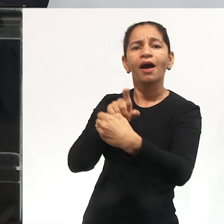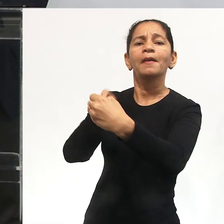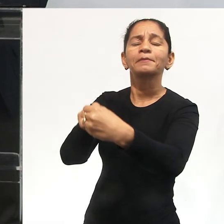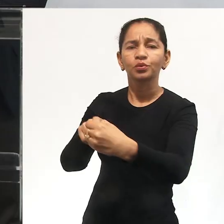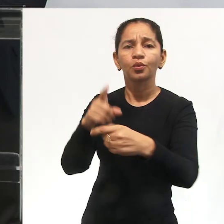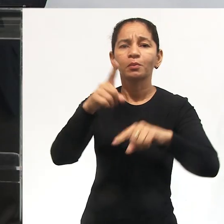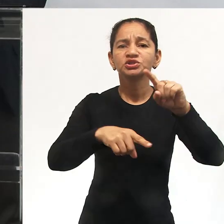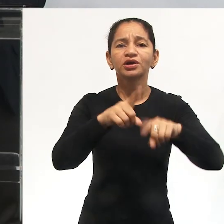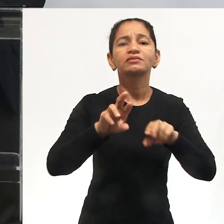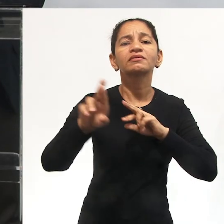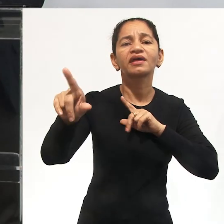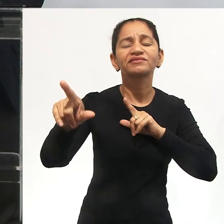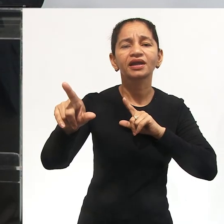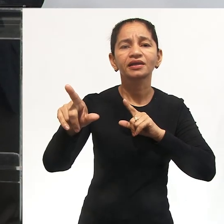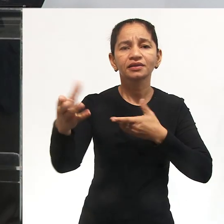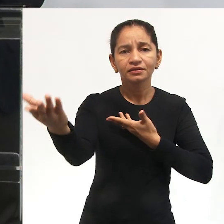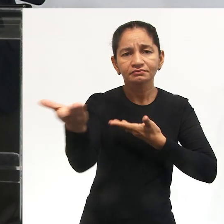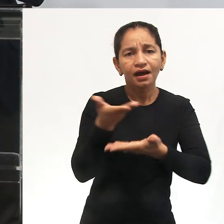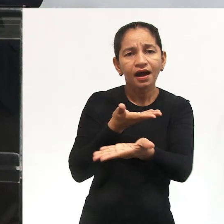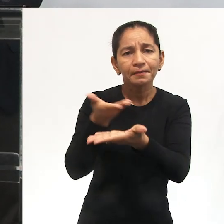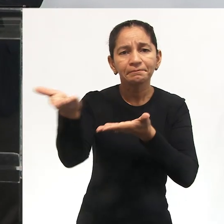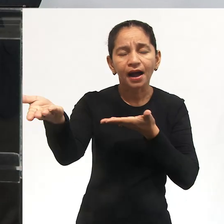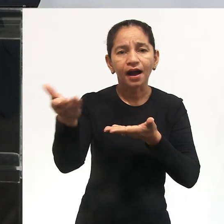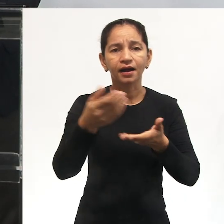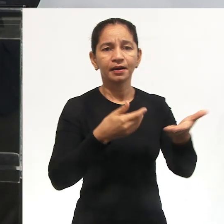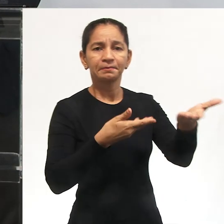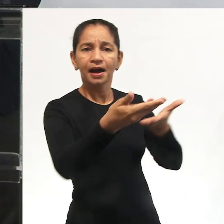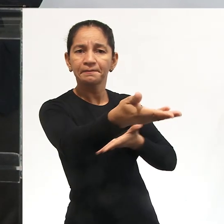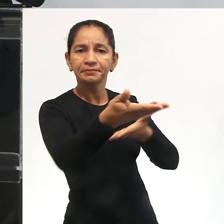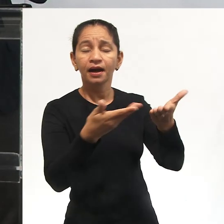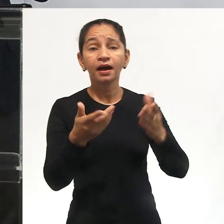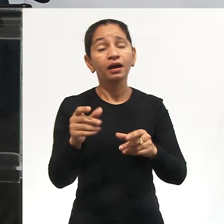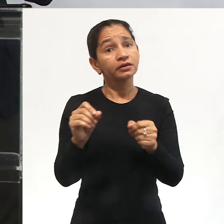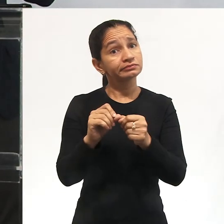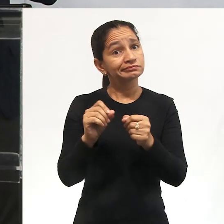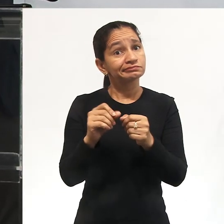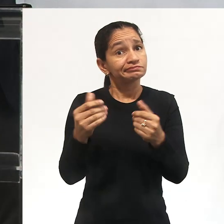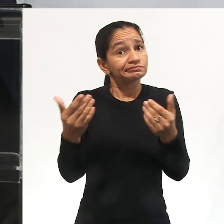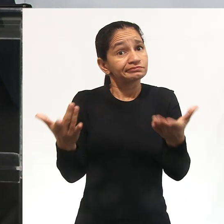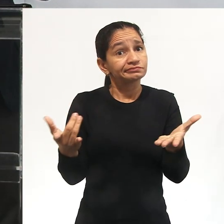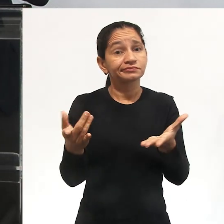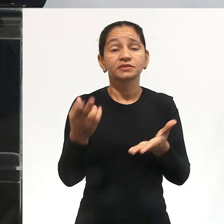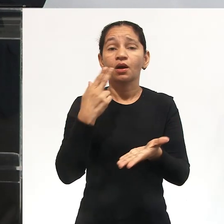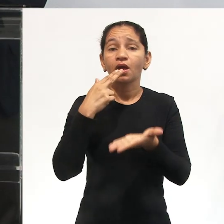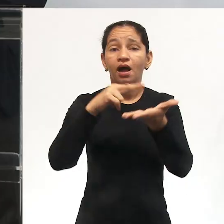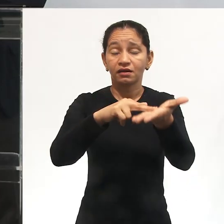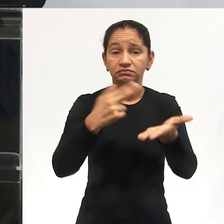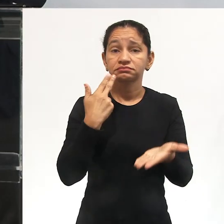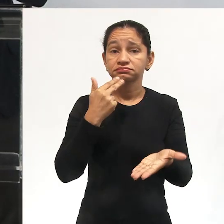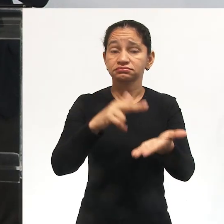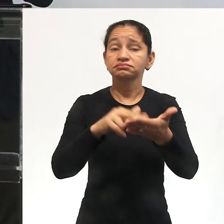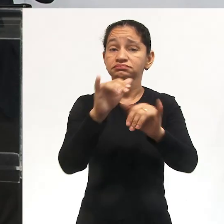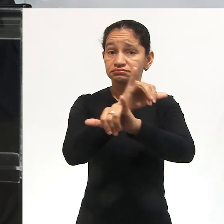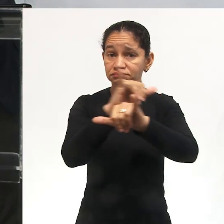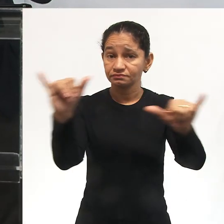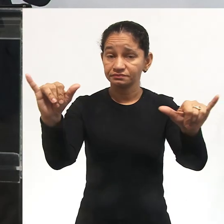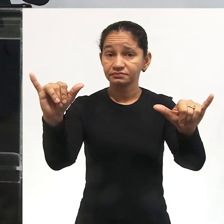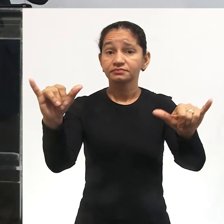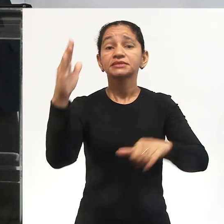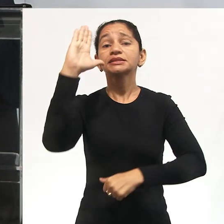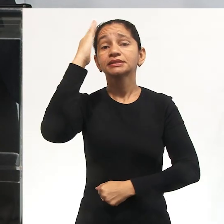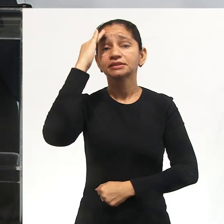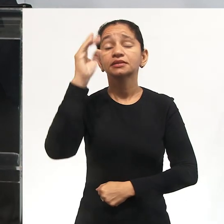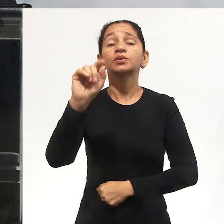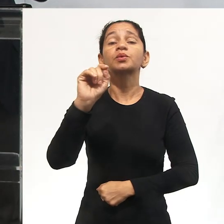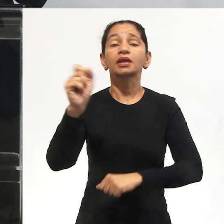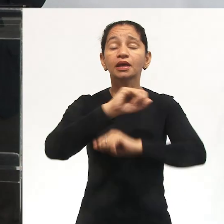as adesões, acabou que vários órgãos de controle externo estão notificando os